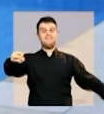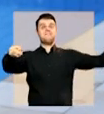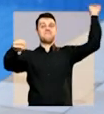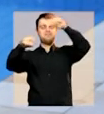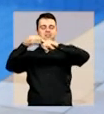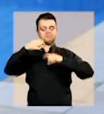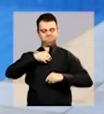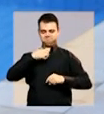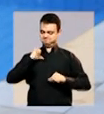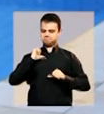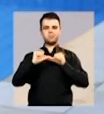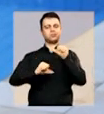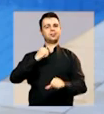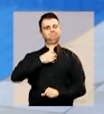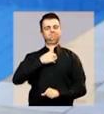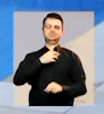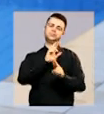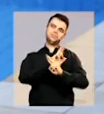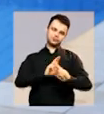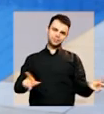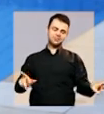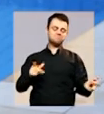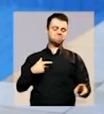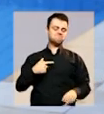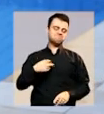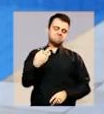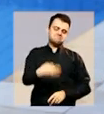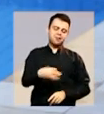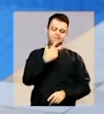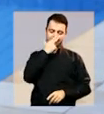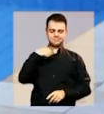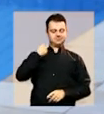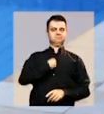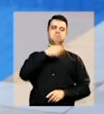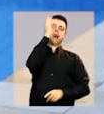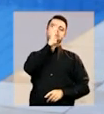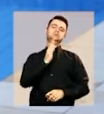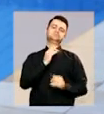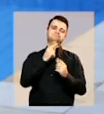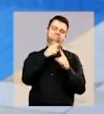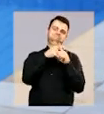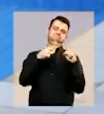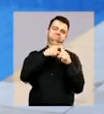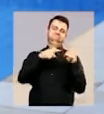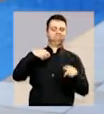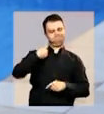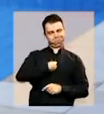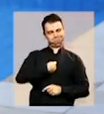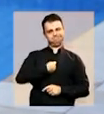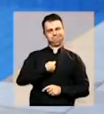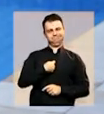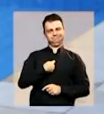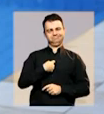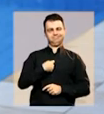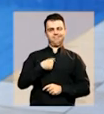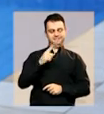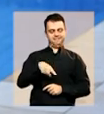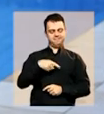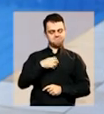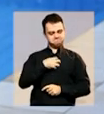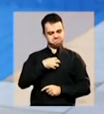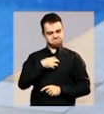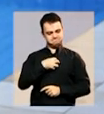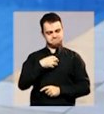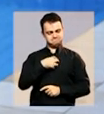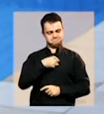diferente. E eu vou voltar meio brasileira. Bem mais... Eu acho que eu vou